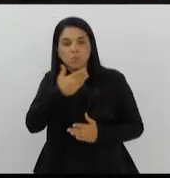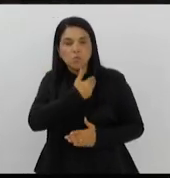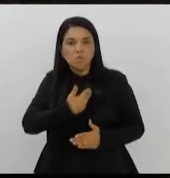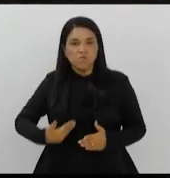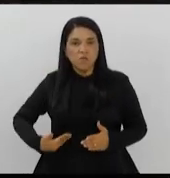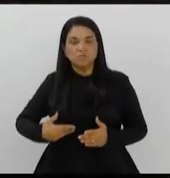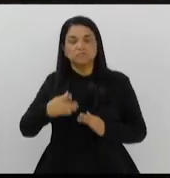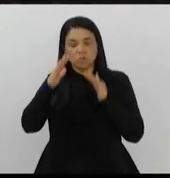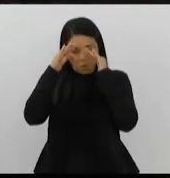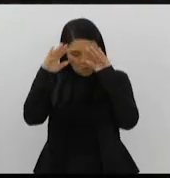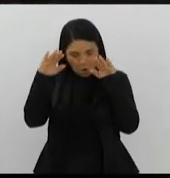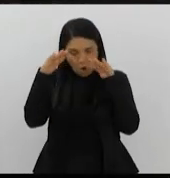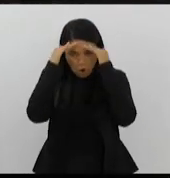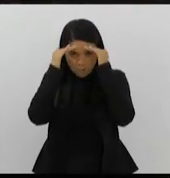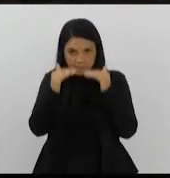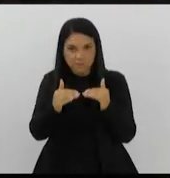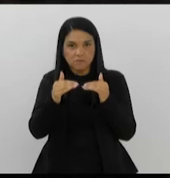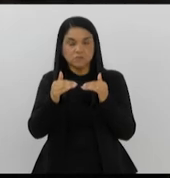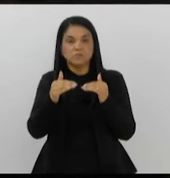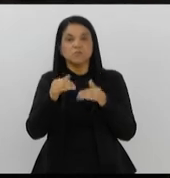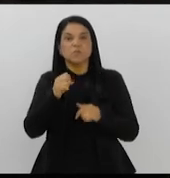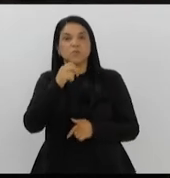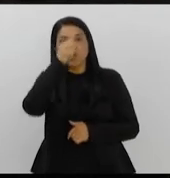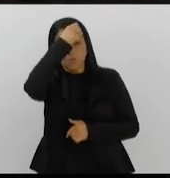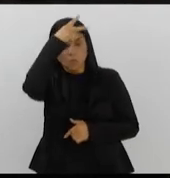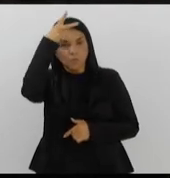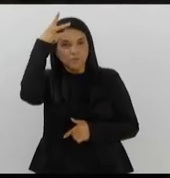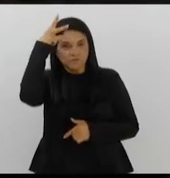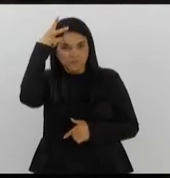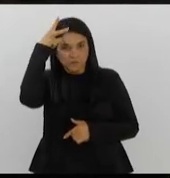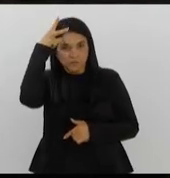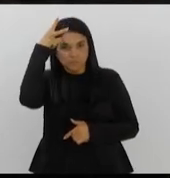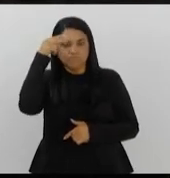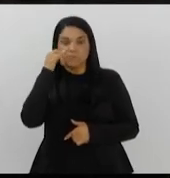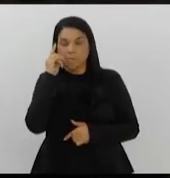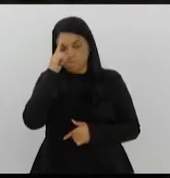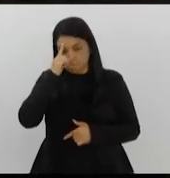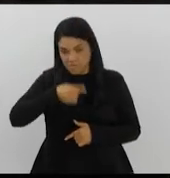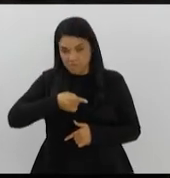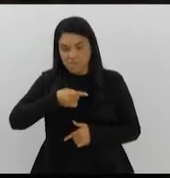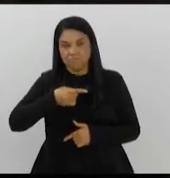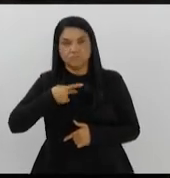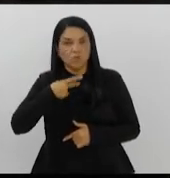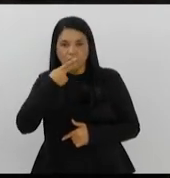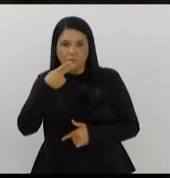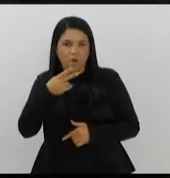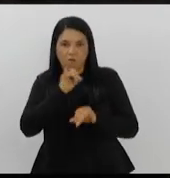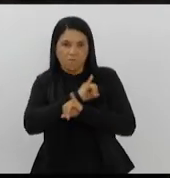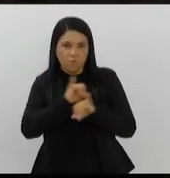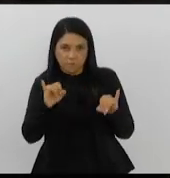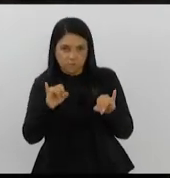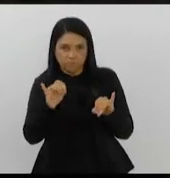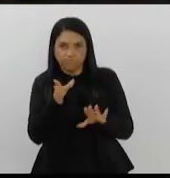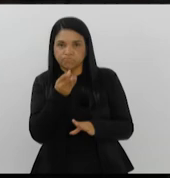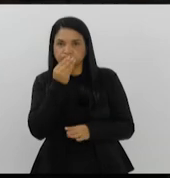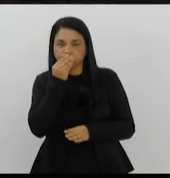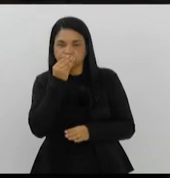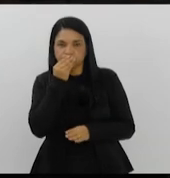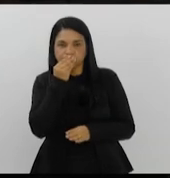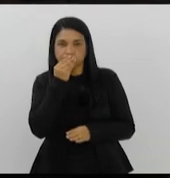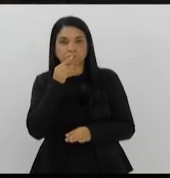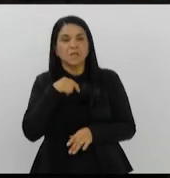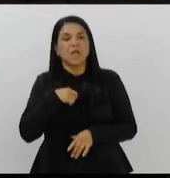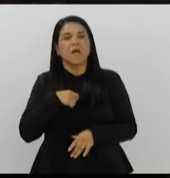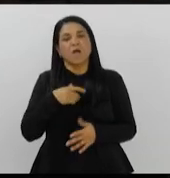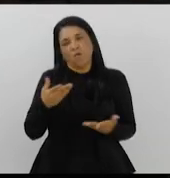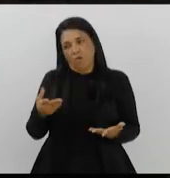do prefeito é negar o requerimento de informação. Ora, deputado Jordi, quem não deve, não teme, porque